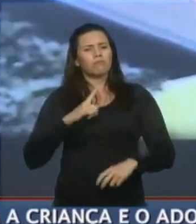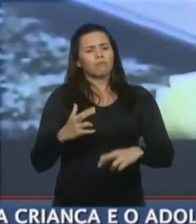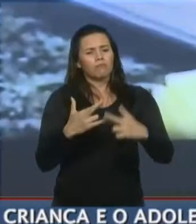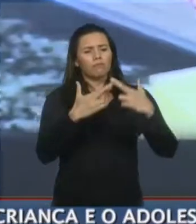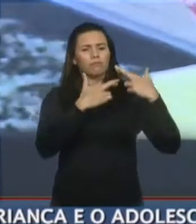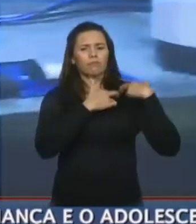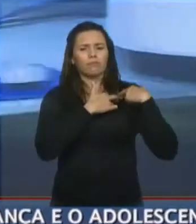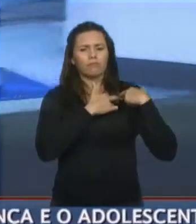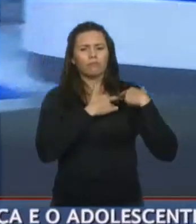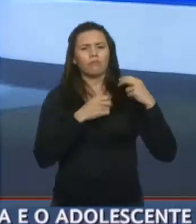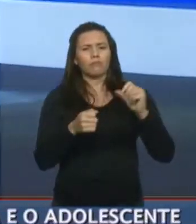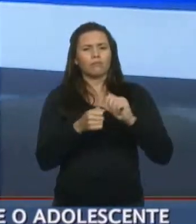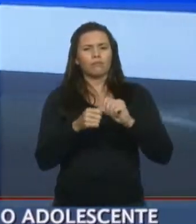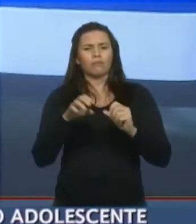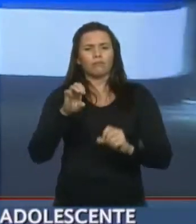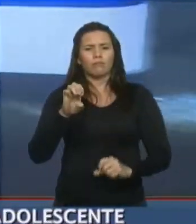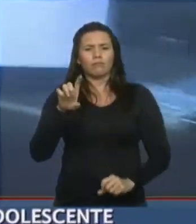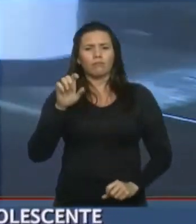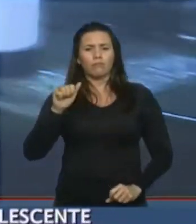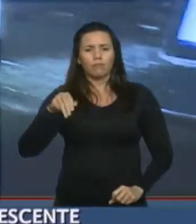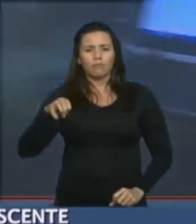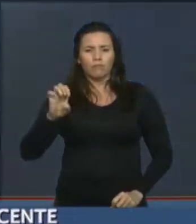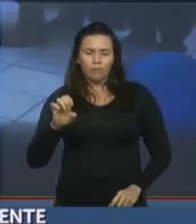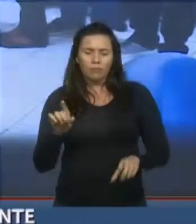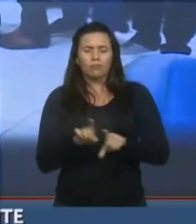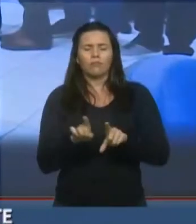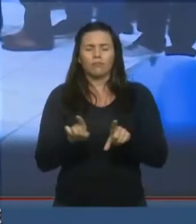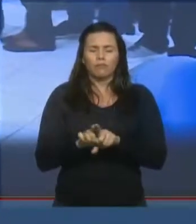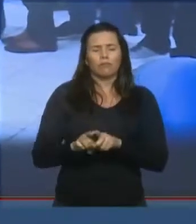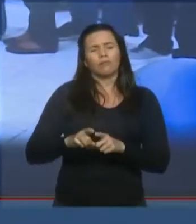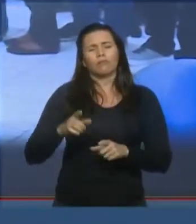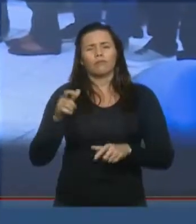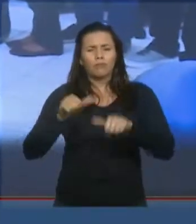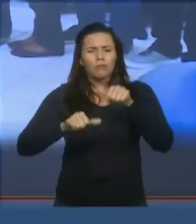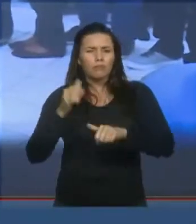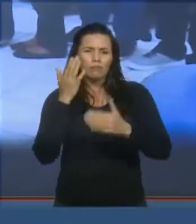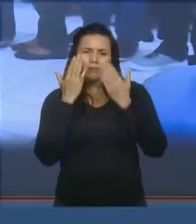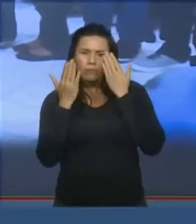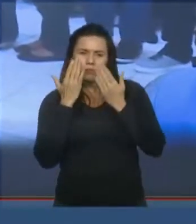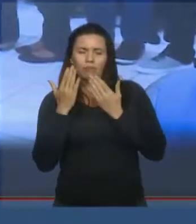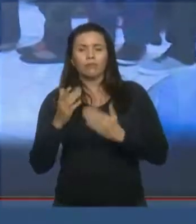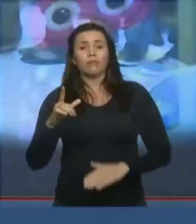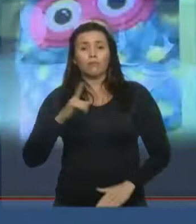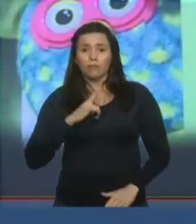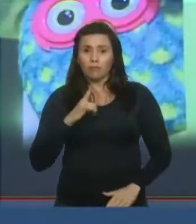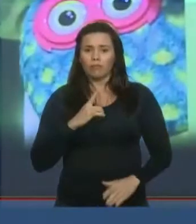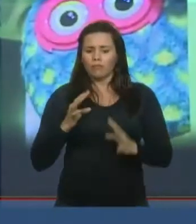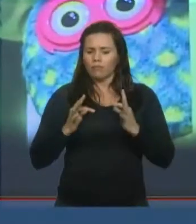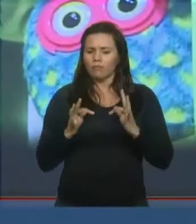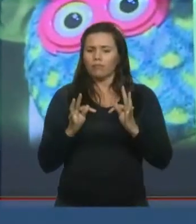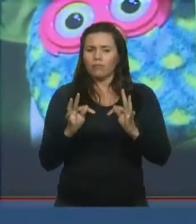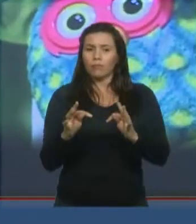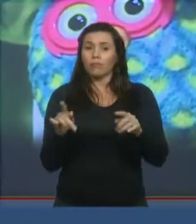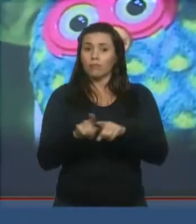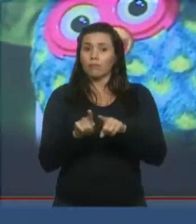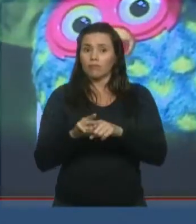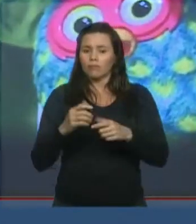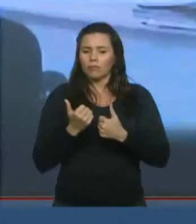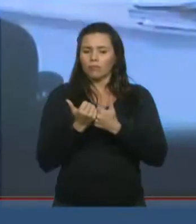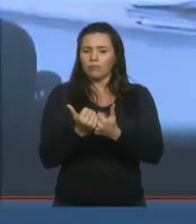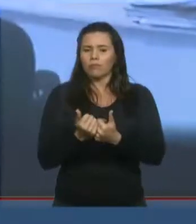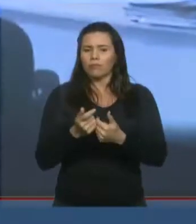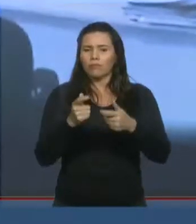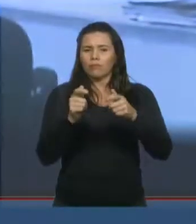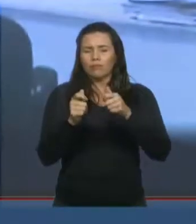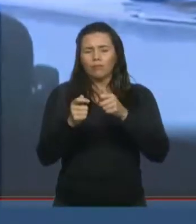e laudos médicos e psicossociais. Uma competente equipe auxiliar e de apoio administrativo presta todo o